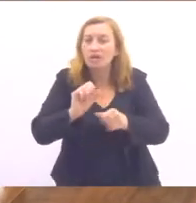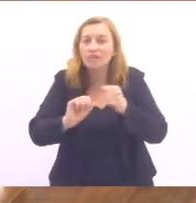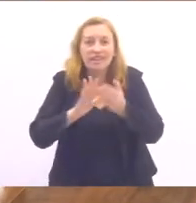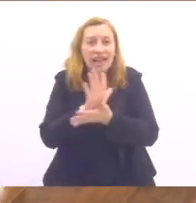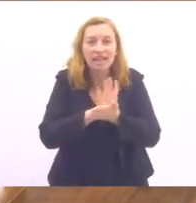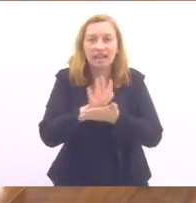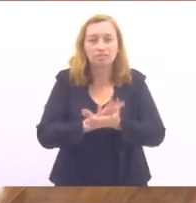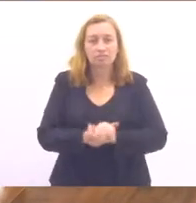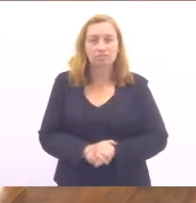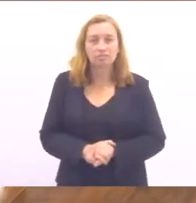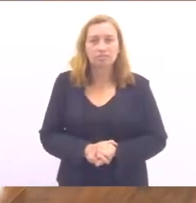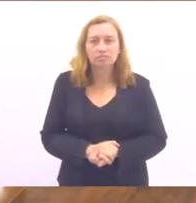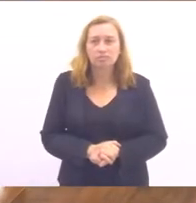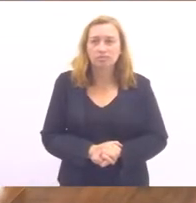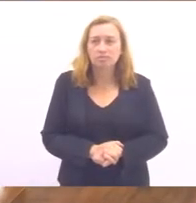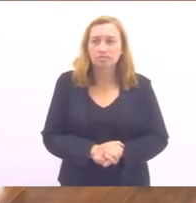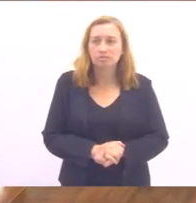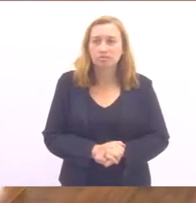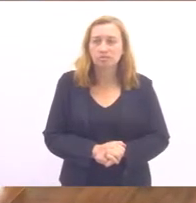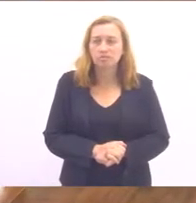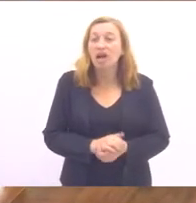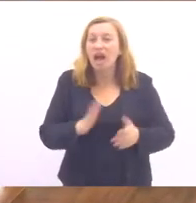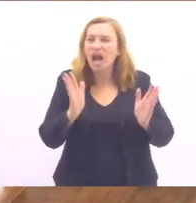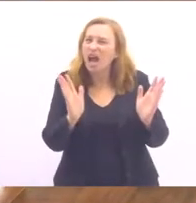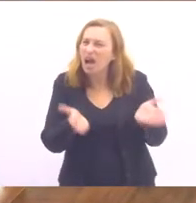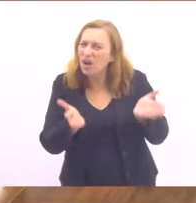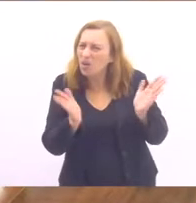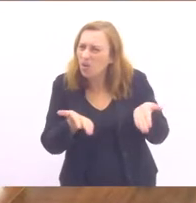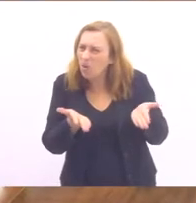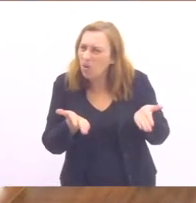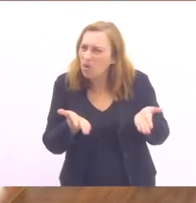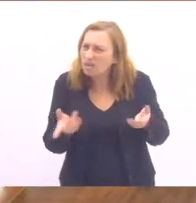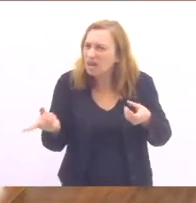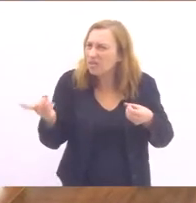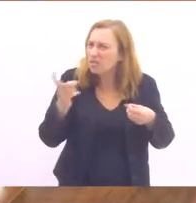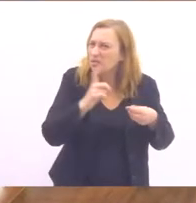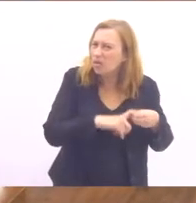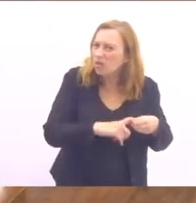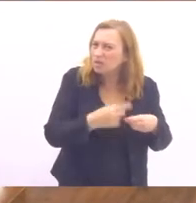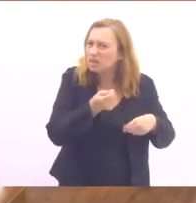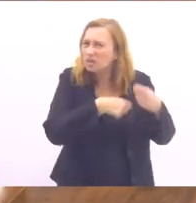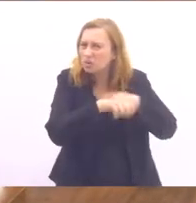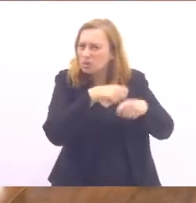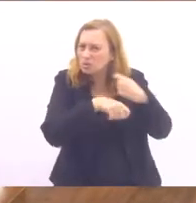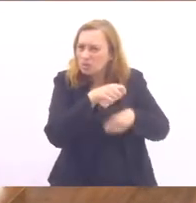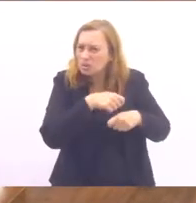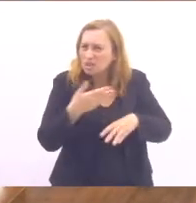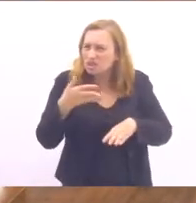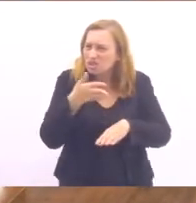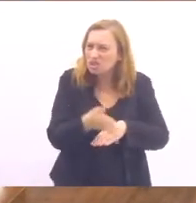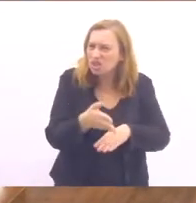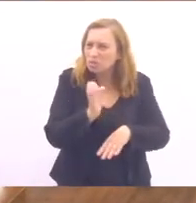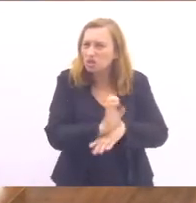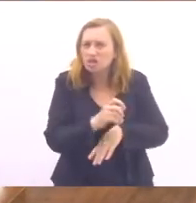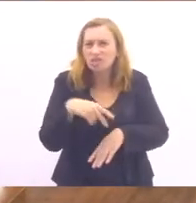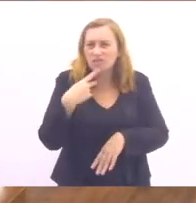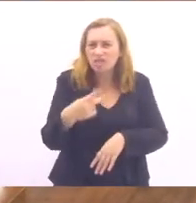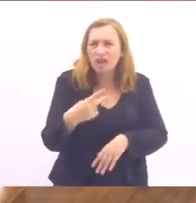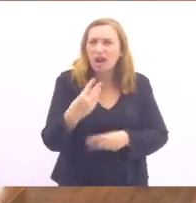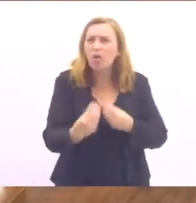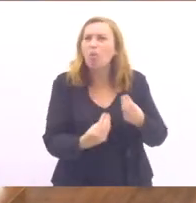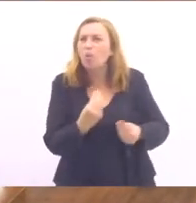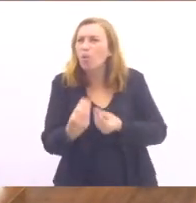nada. E quando agora, na retomada da economia, que a gente chega para o Estado e diz,